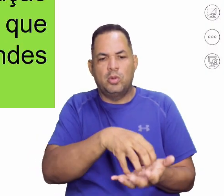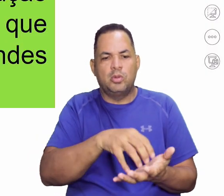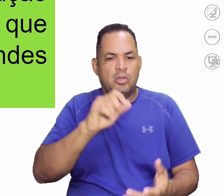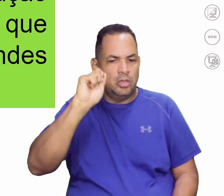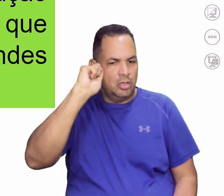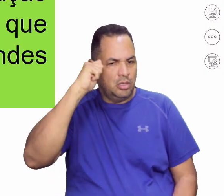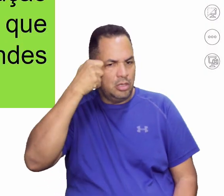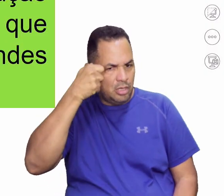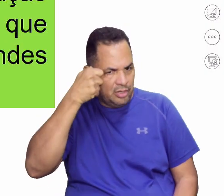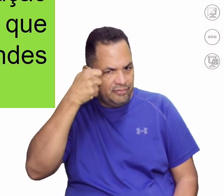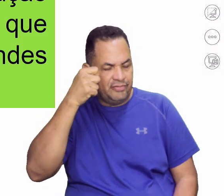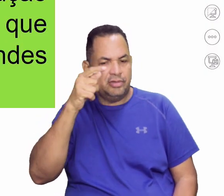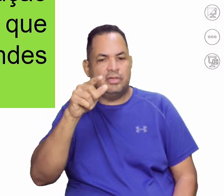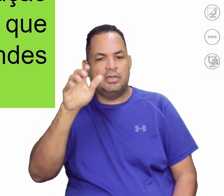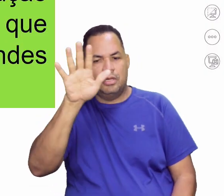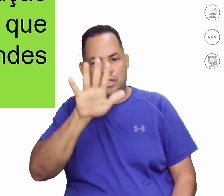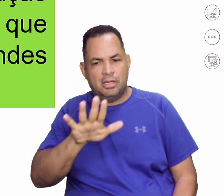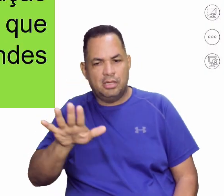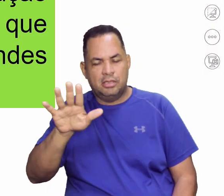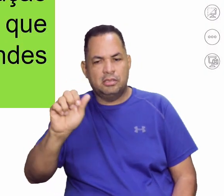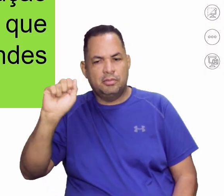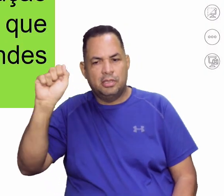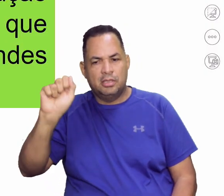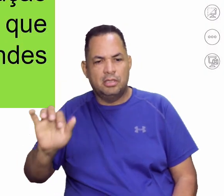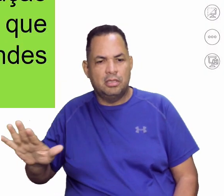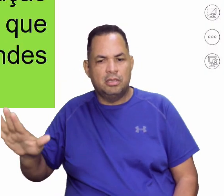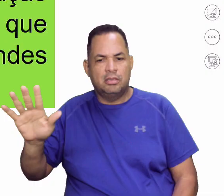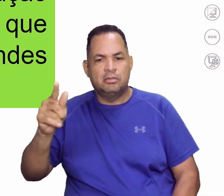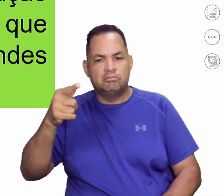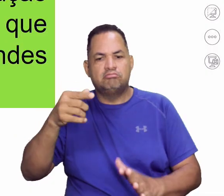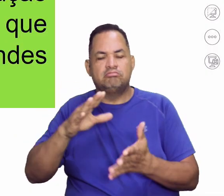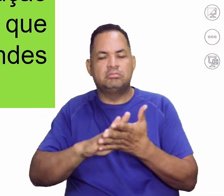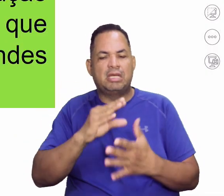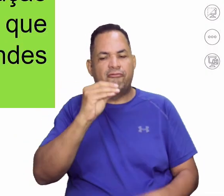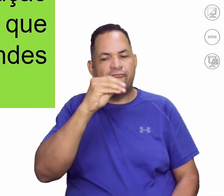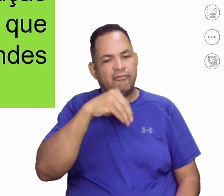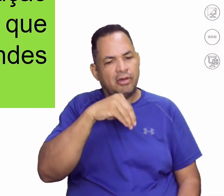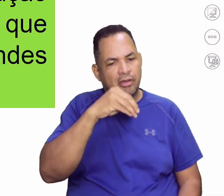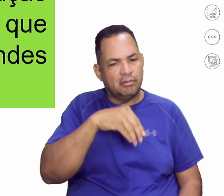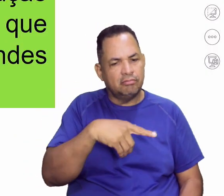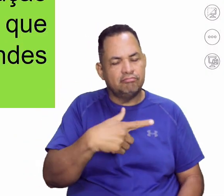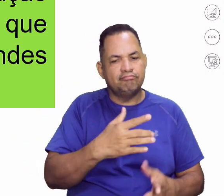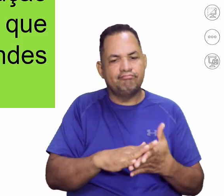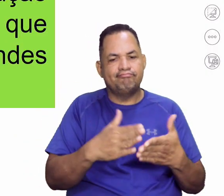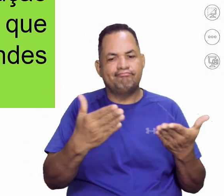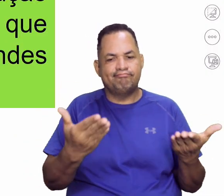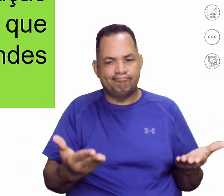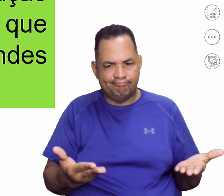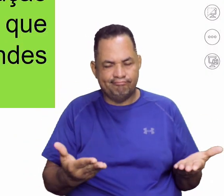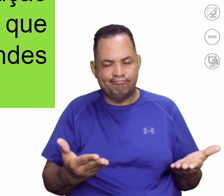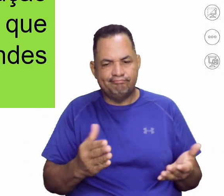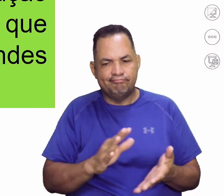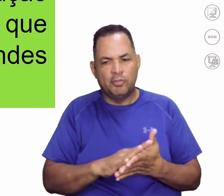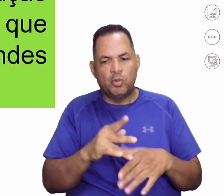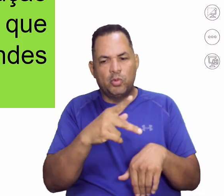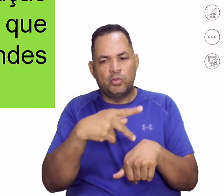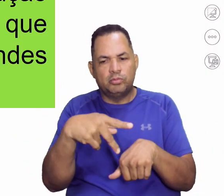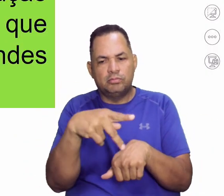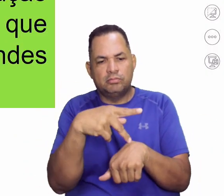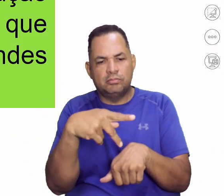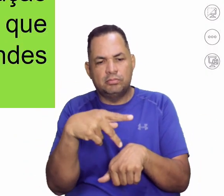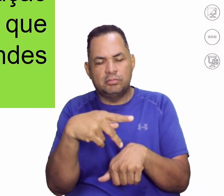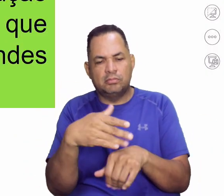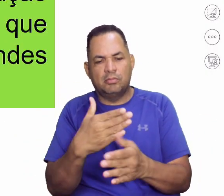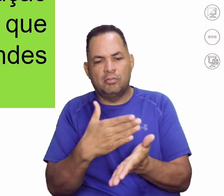na Ásia. Estavam profundamente enfraquecidas. Diante dessa situação,